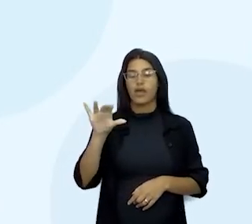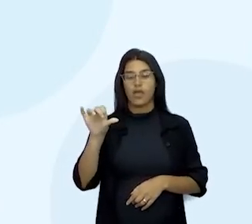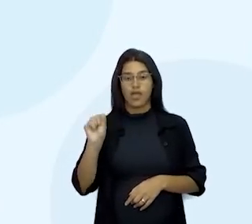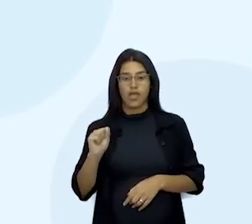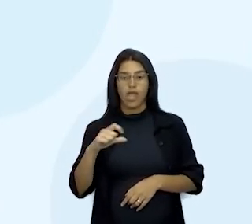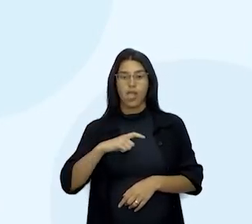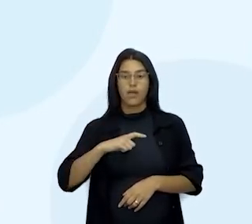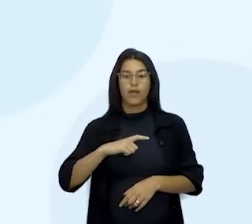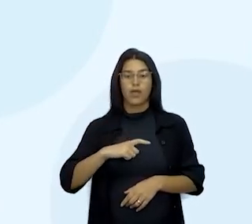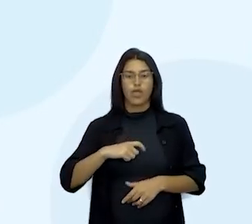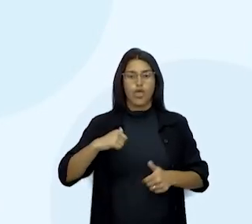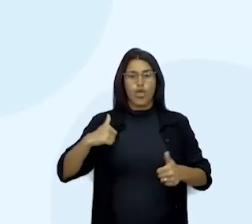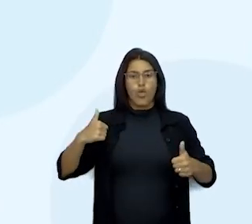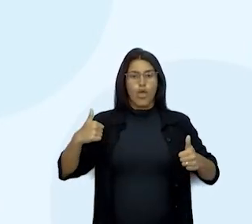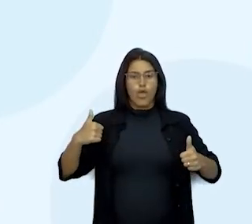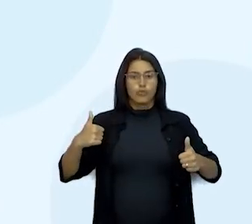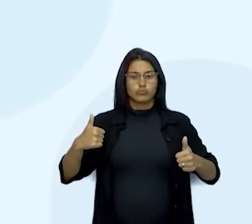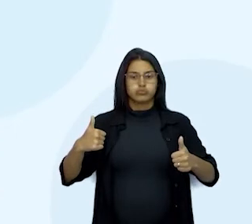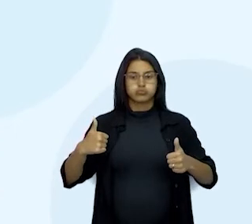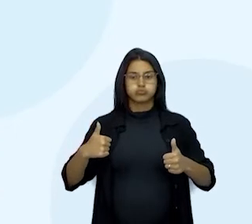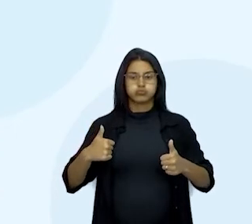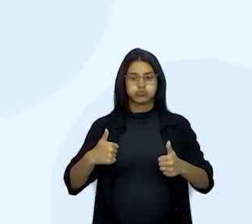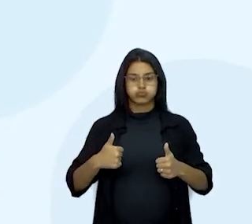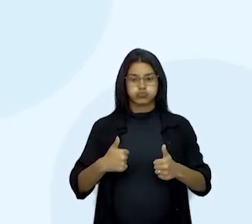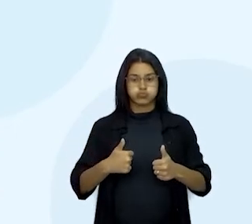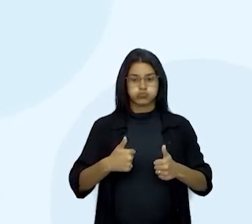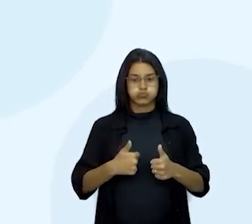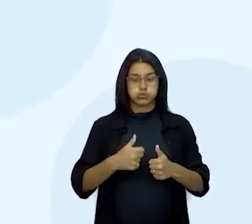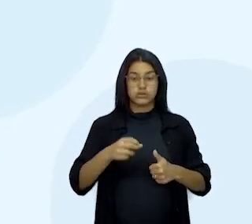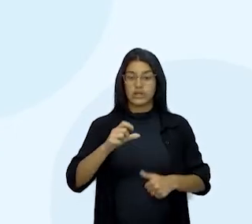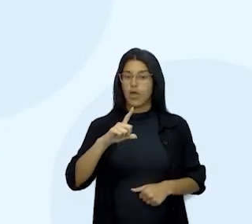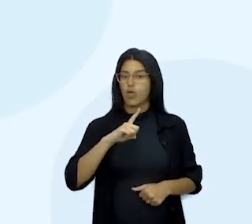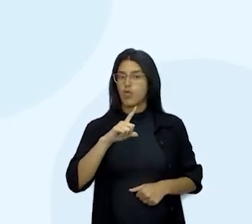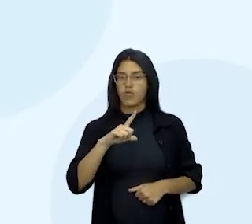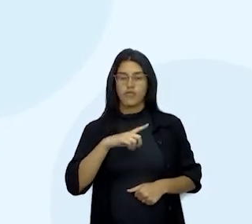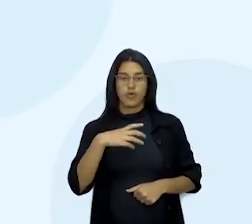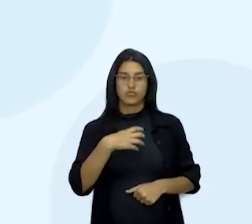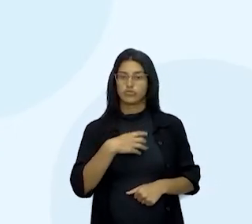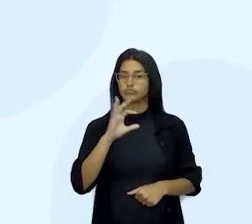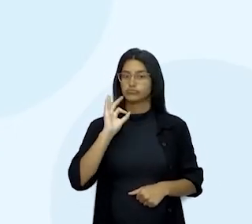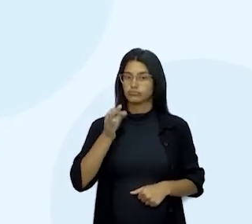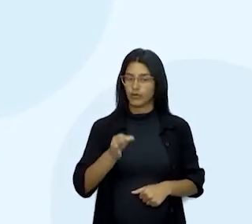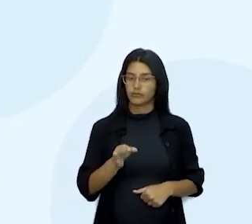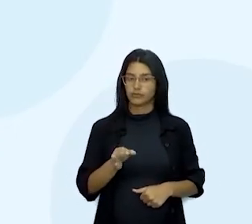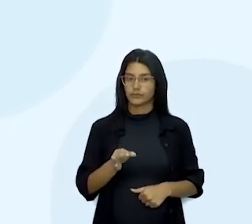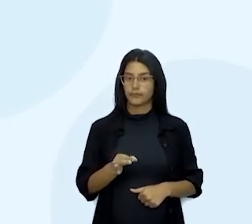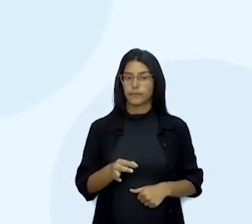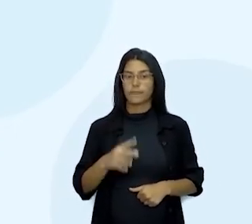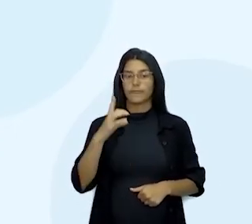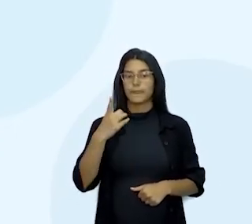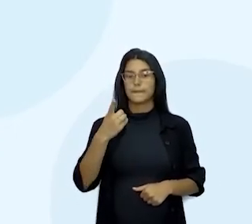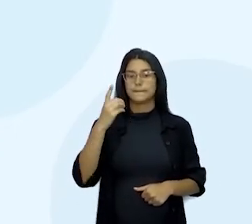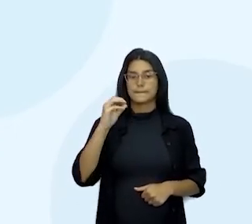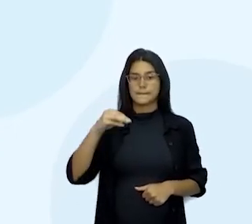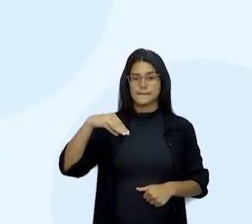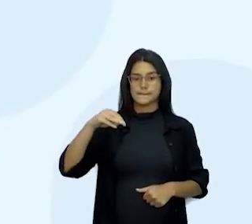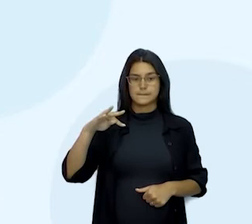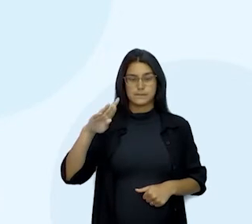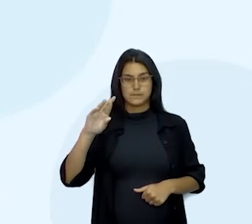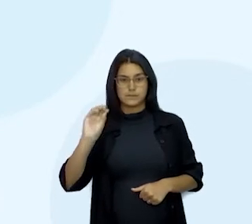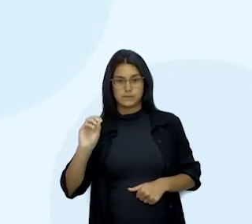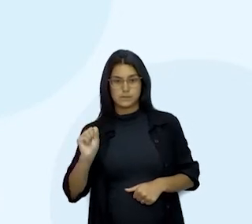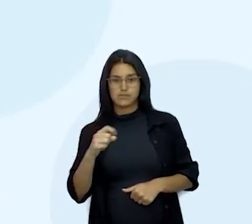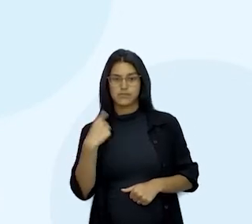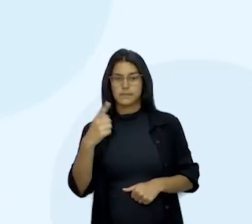pressão vai pressionando o seu pulmão se você não estiver na mesma condição externa. Então, a 10 metros, a